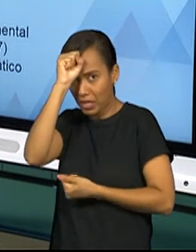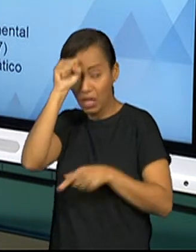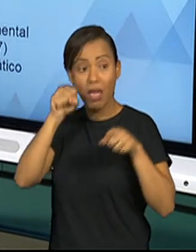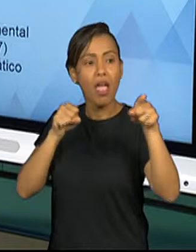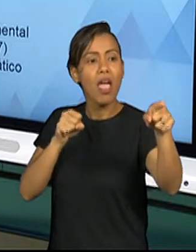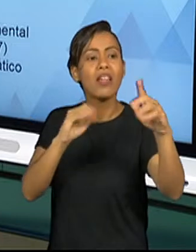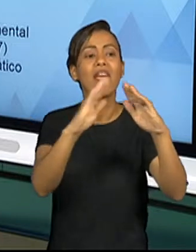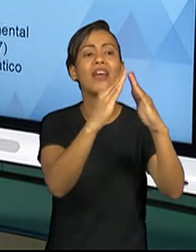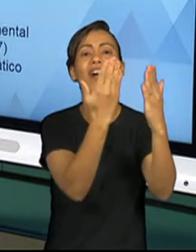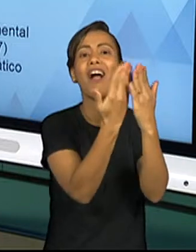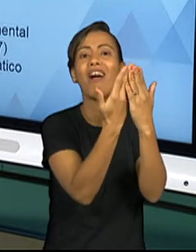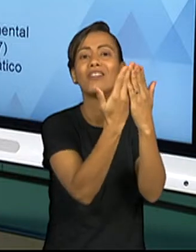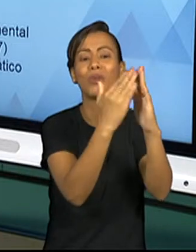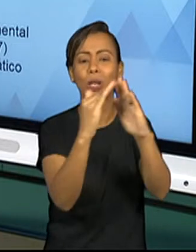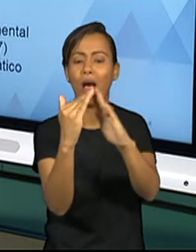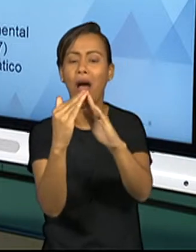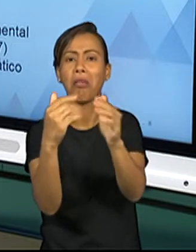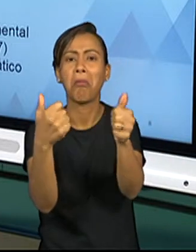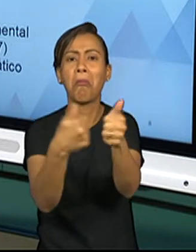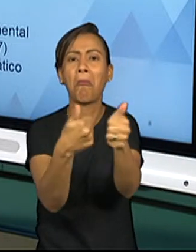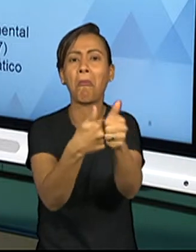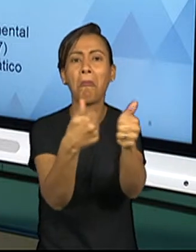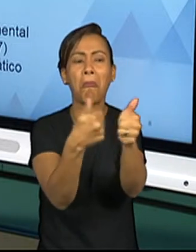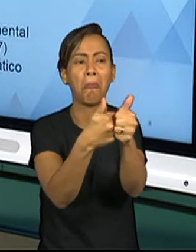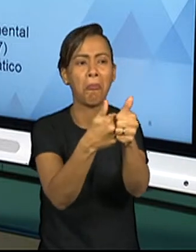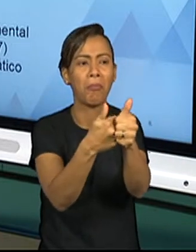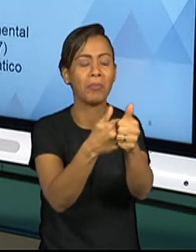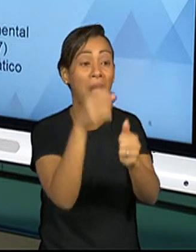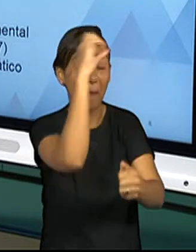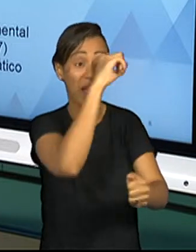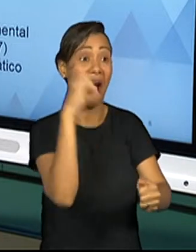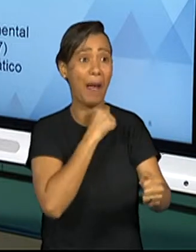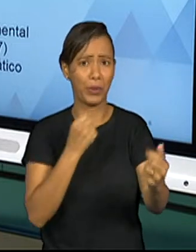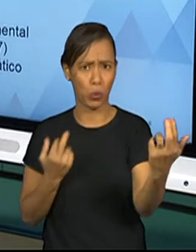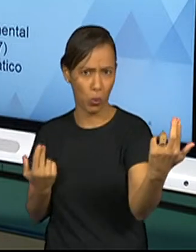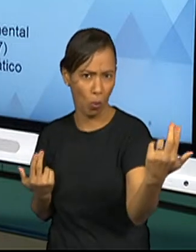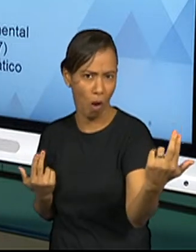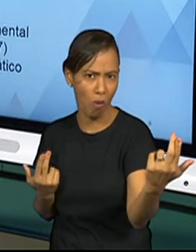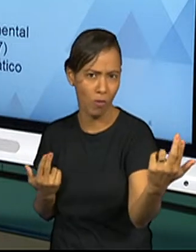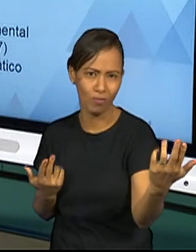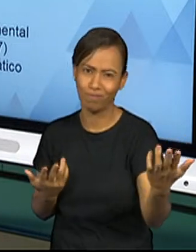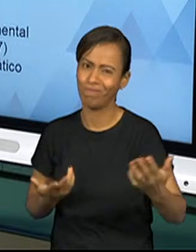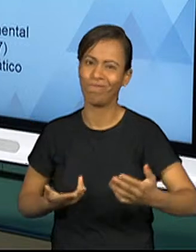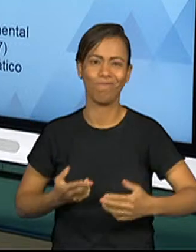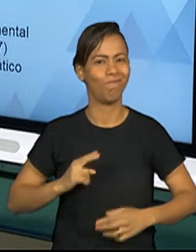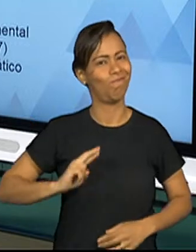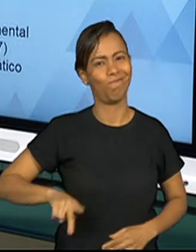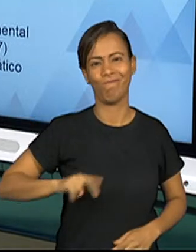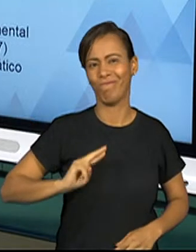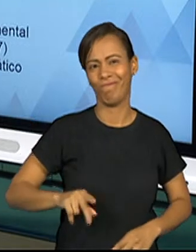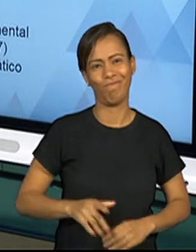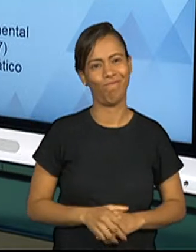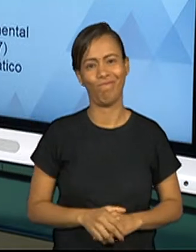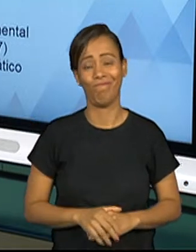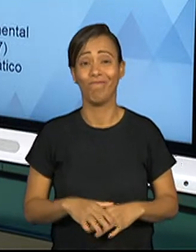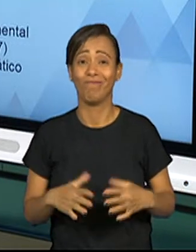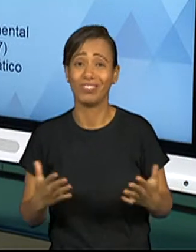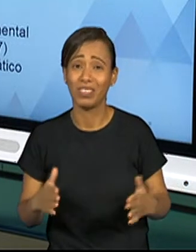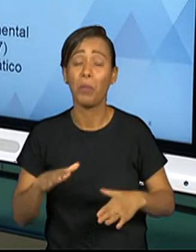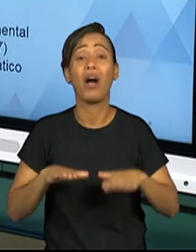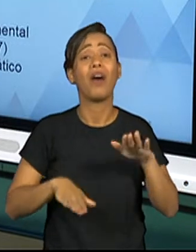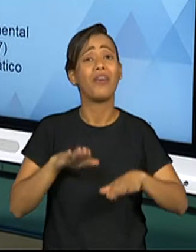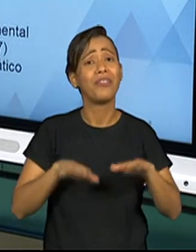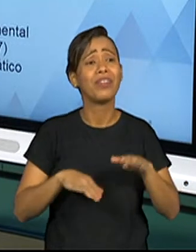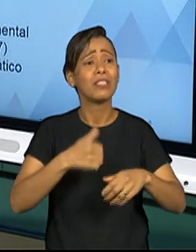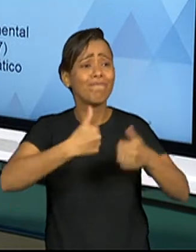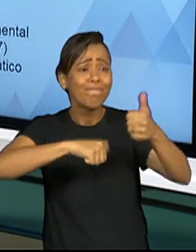aquele aluno que está a um quarteirão da sua residência? Então, isso não é essas diferenças, elas não são consideradas.